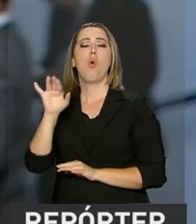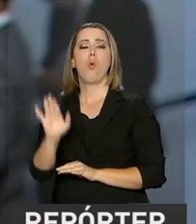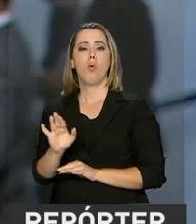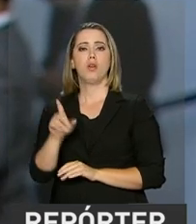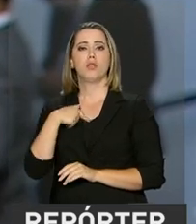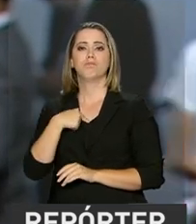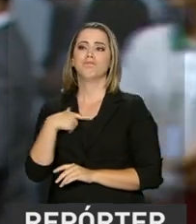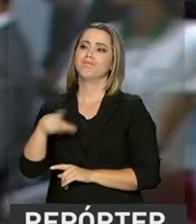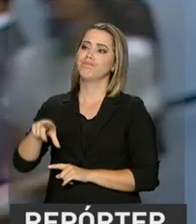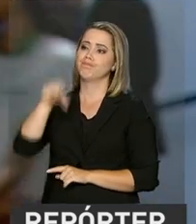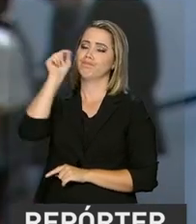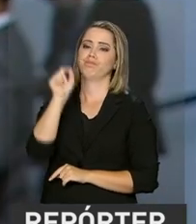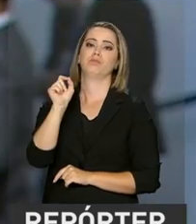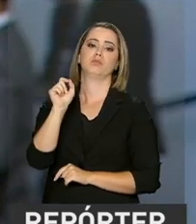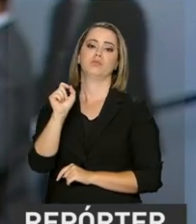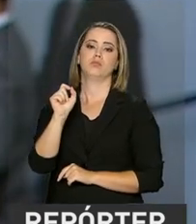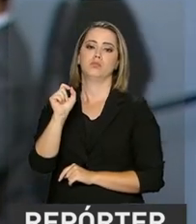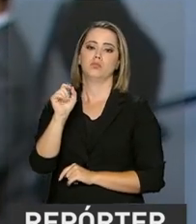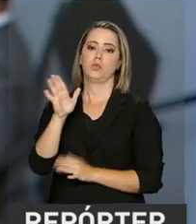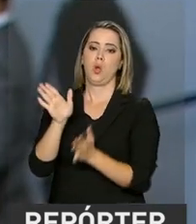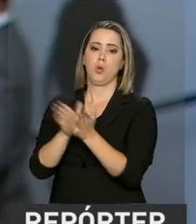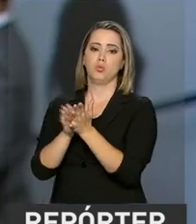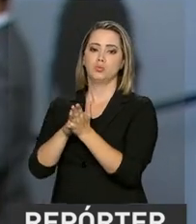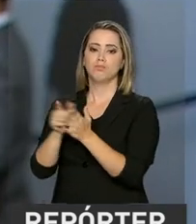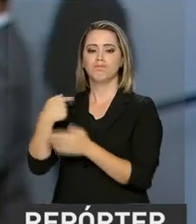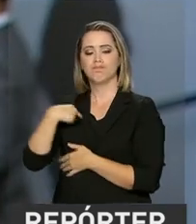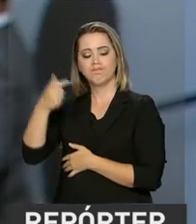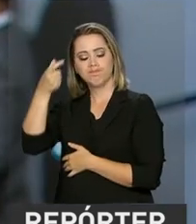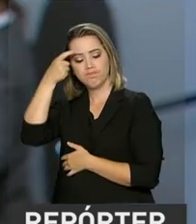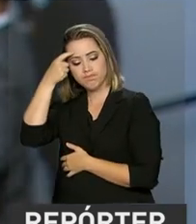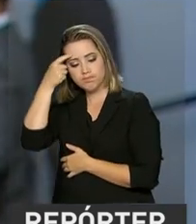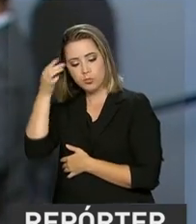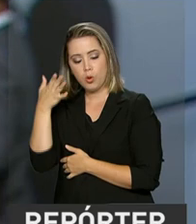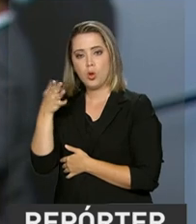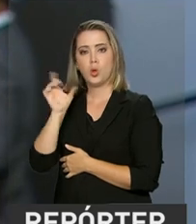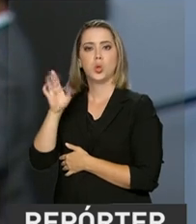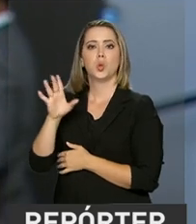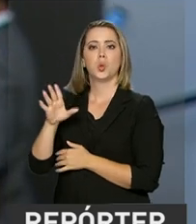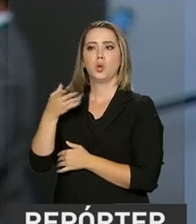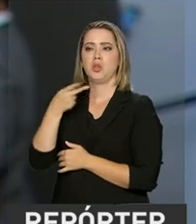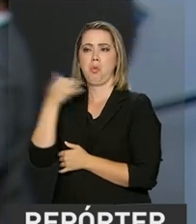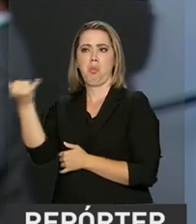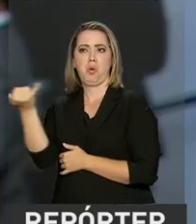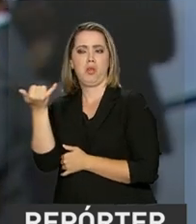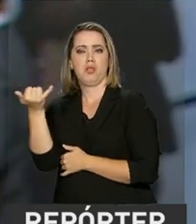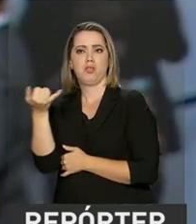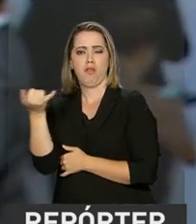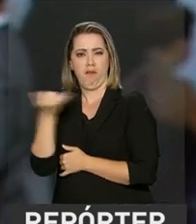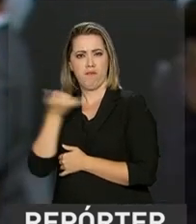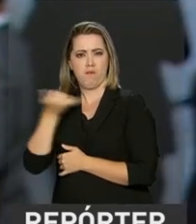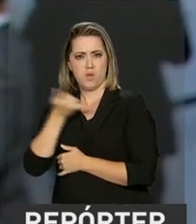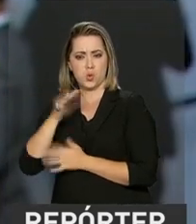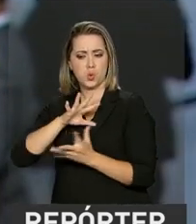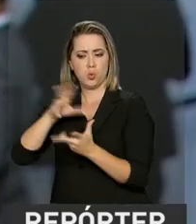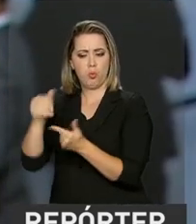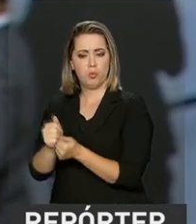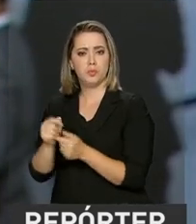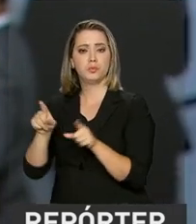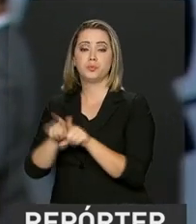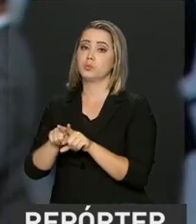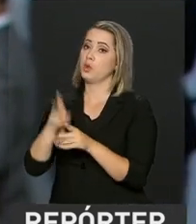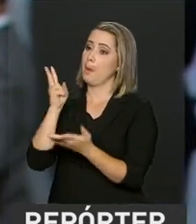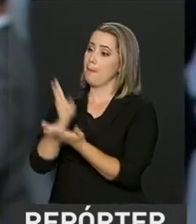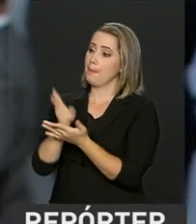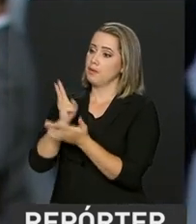eu prefiro o aplauso à minha consciência do que os elogios do mundo. Apesar da